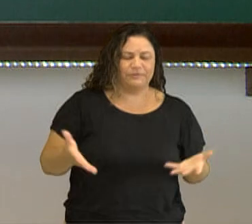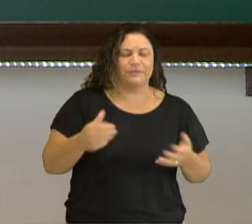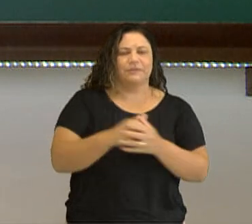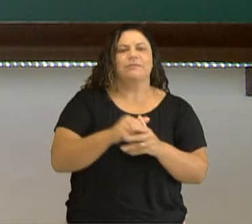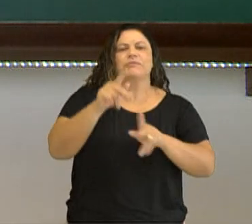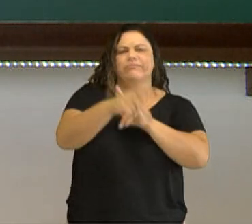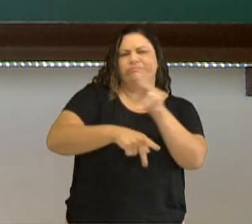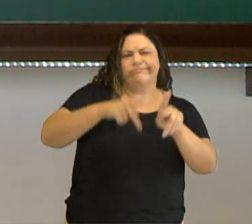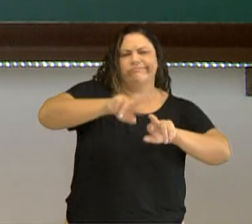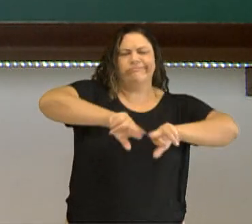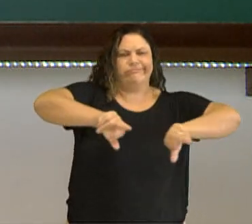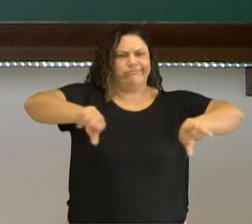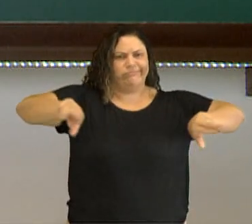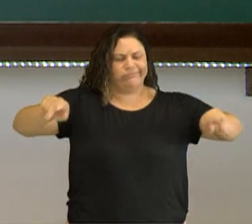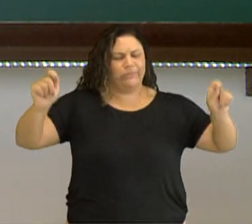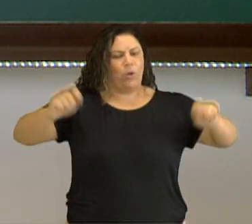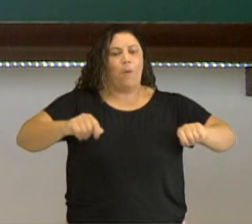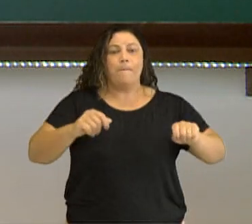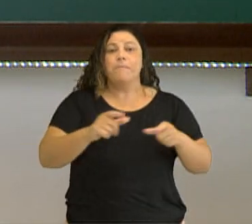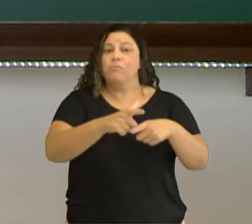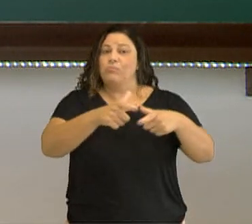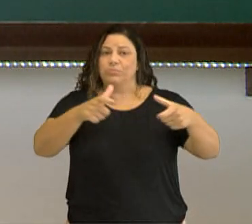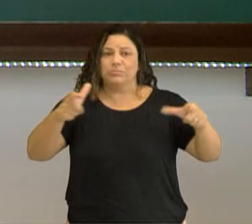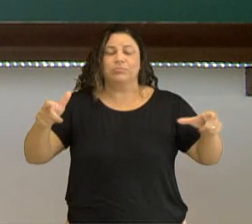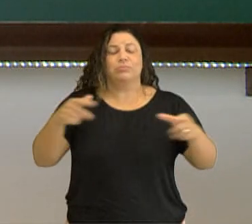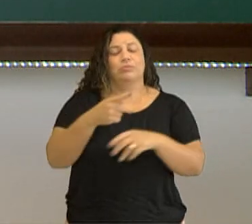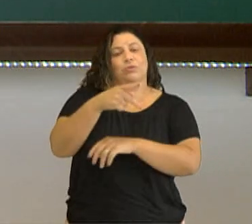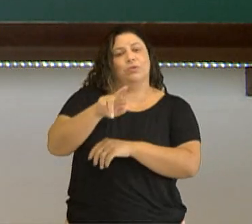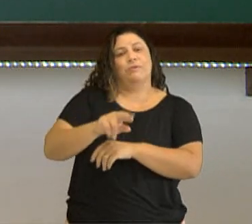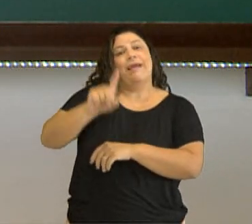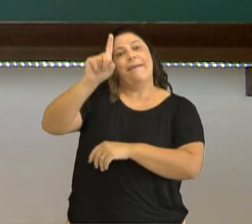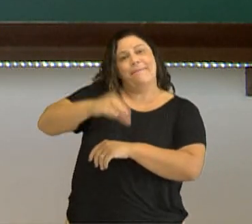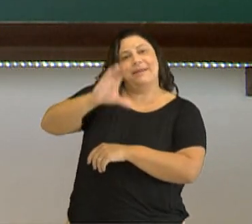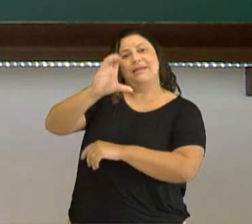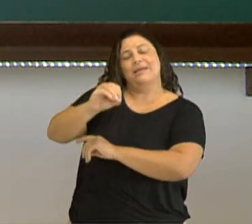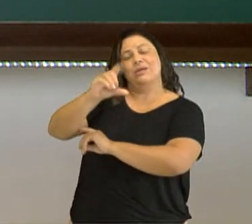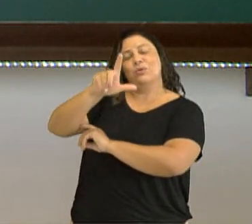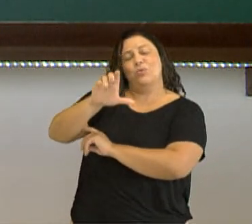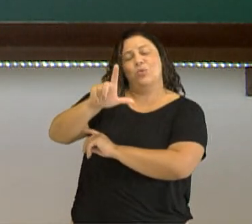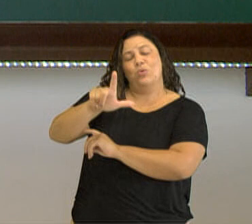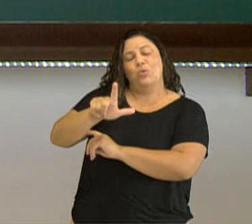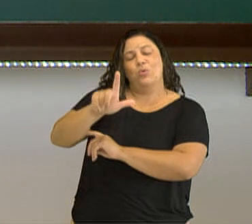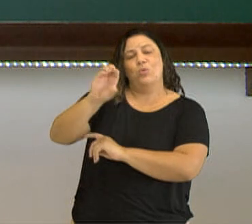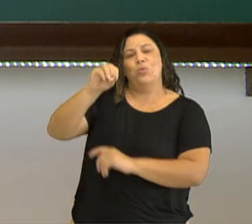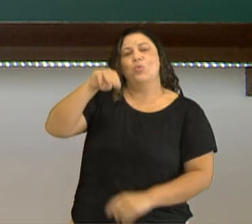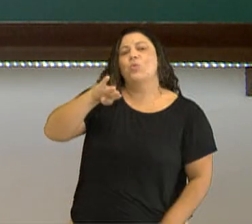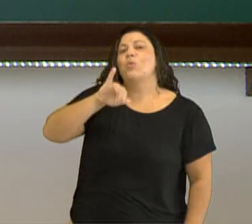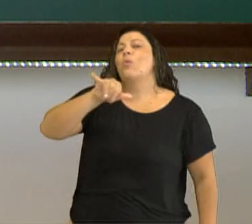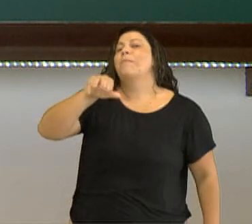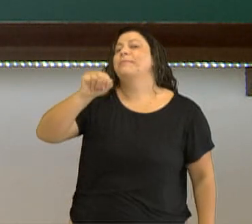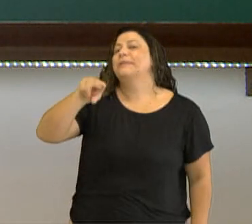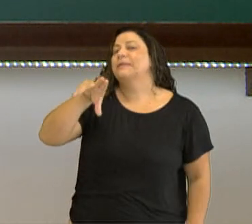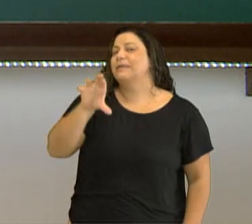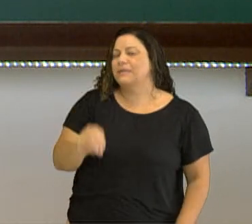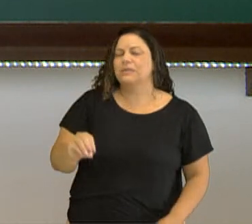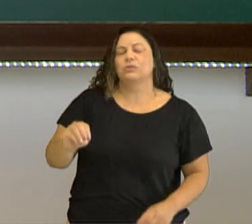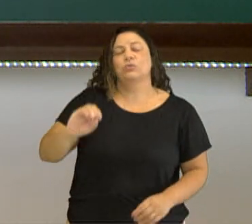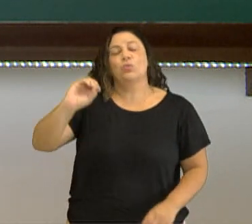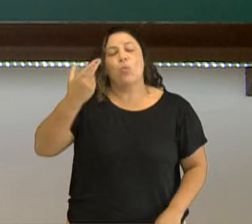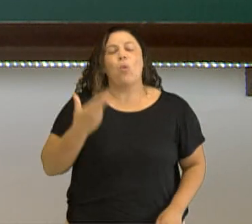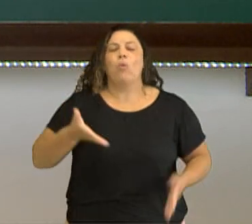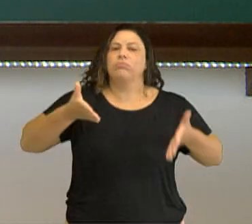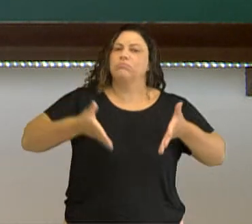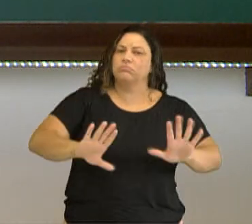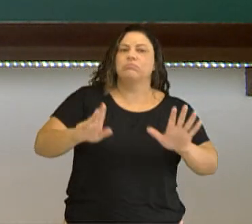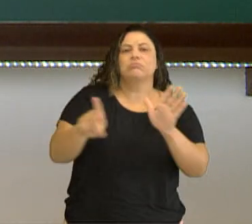quantidade muito grande de povos, que a gente pode chamá-los de pré-colombianos, ameríndios ou os povos nativos aqui da América.